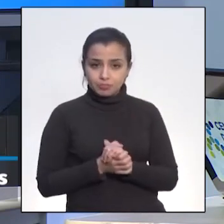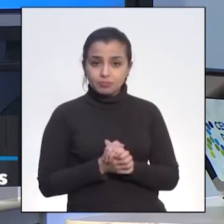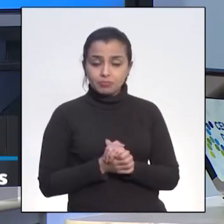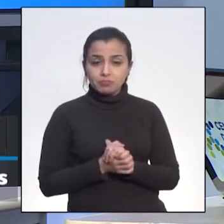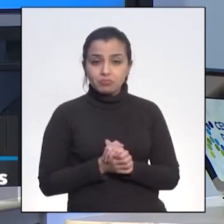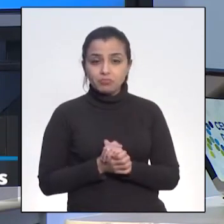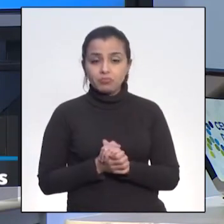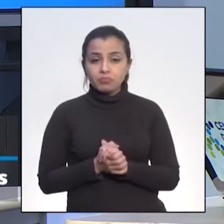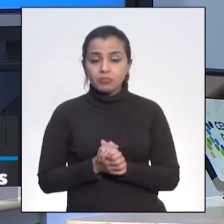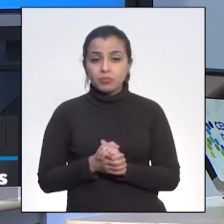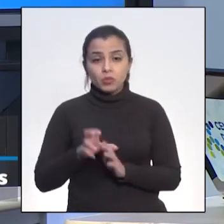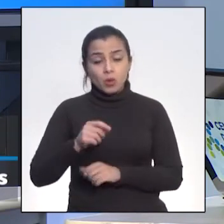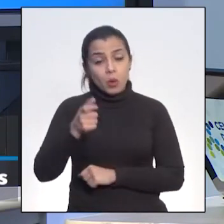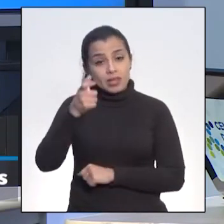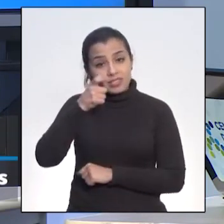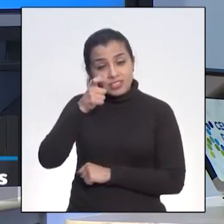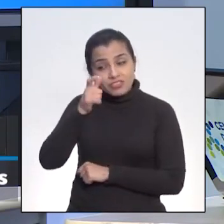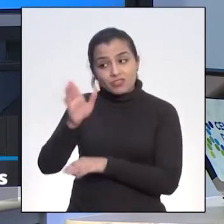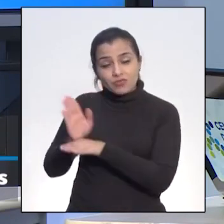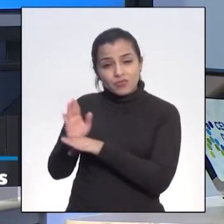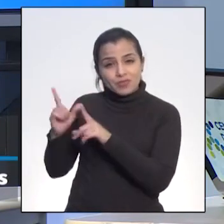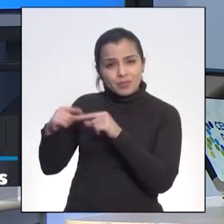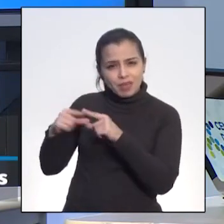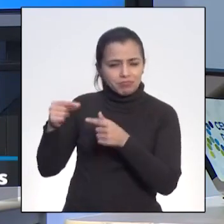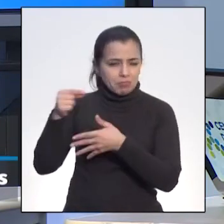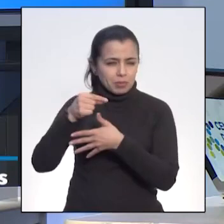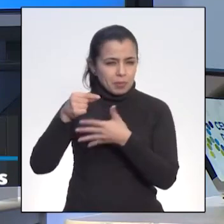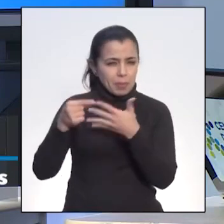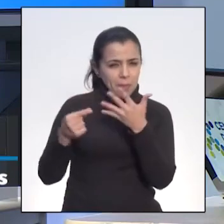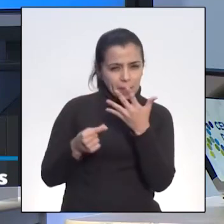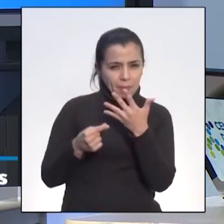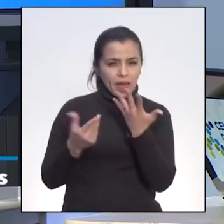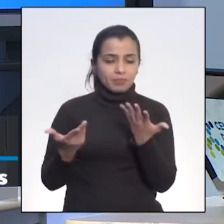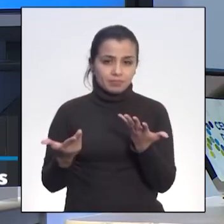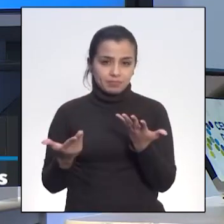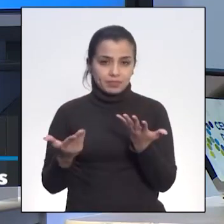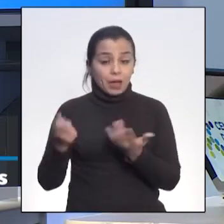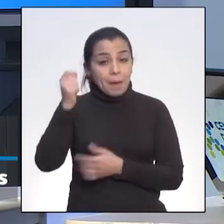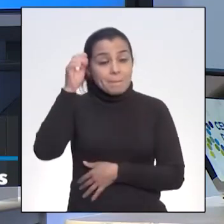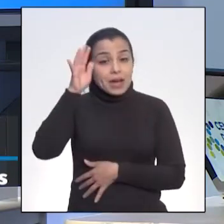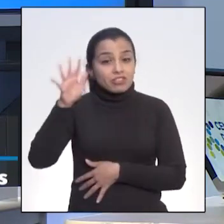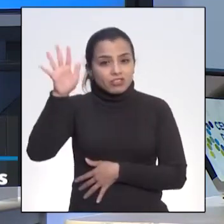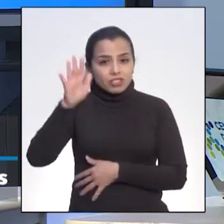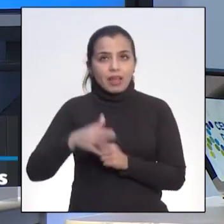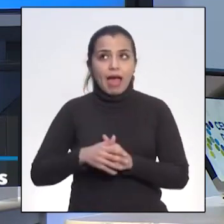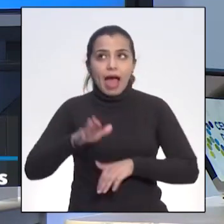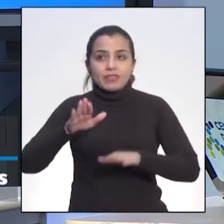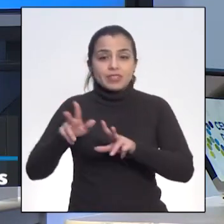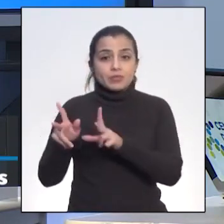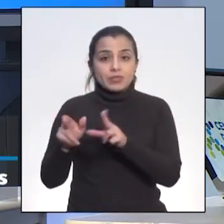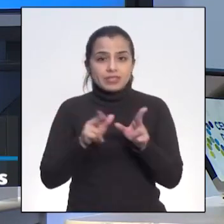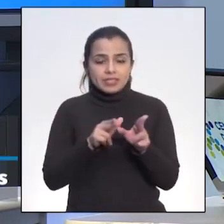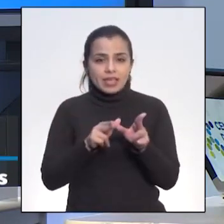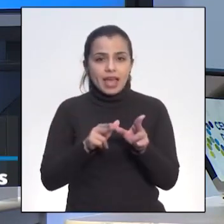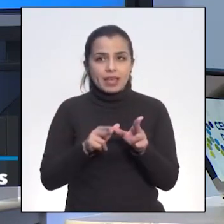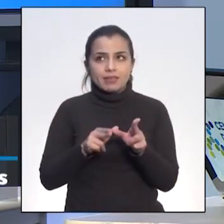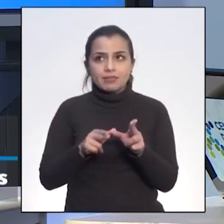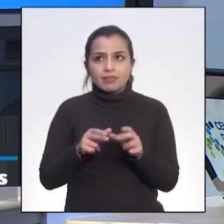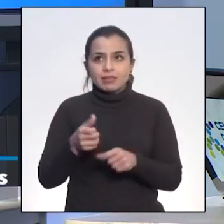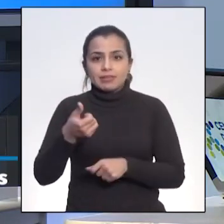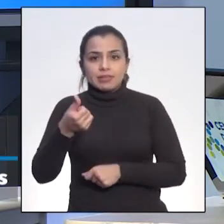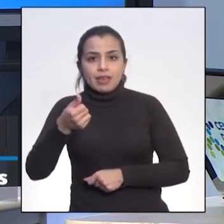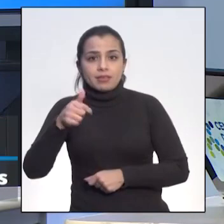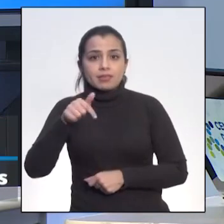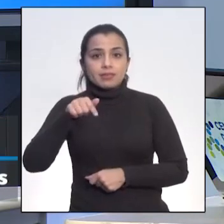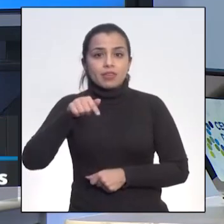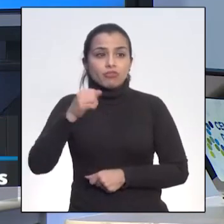este quadrinho, assistir esse anime, né? Acompanhar essa série. Gente, uma série de televisão às vezes dura uns 6, 7, 8, 10 anos, né?